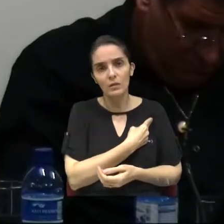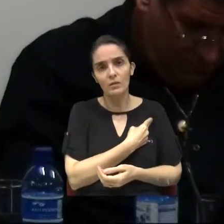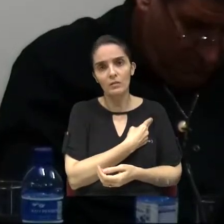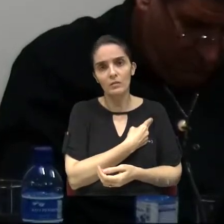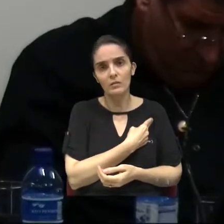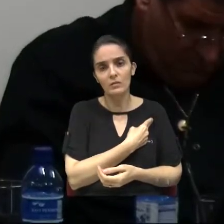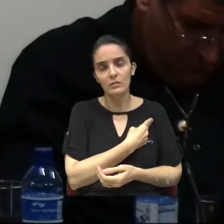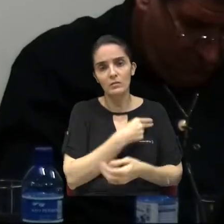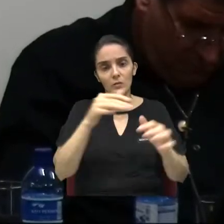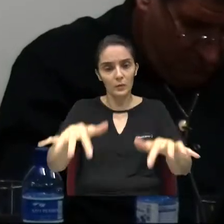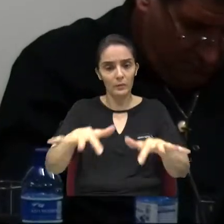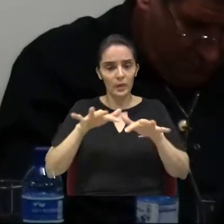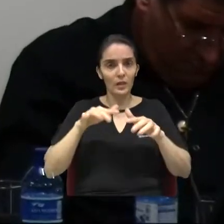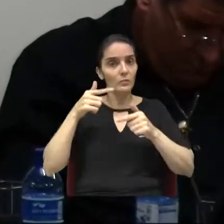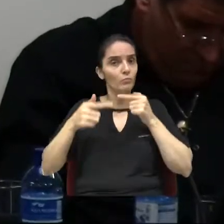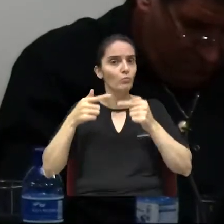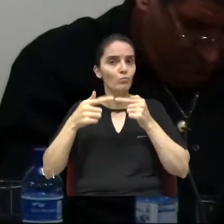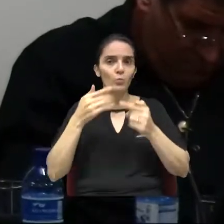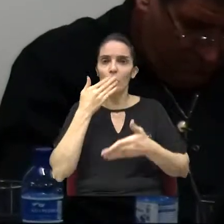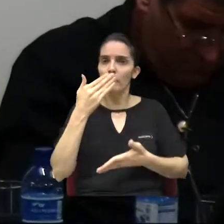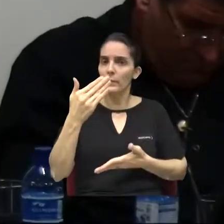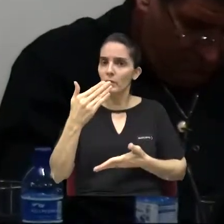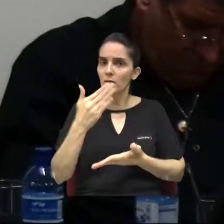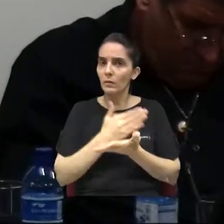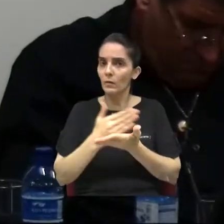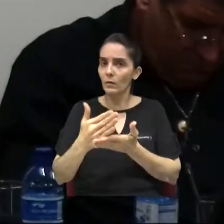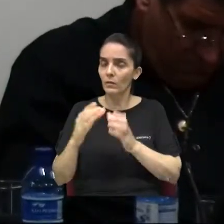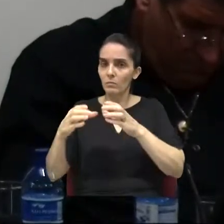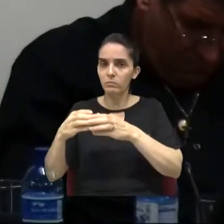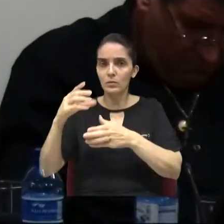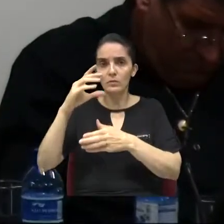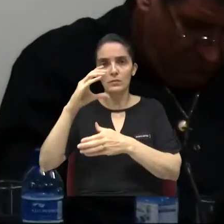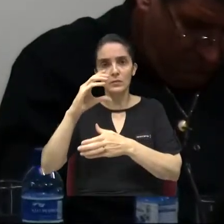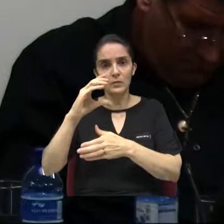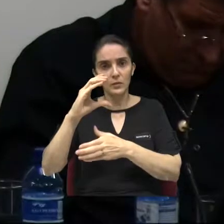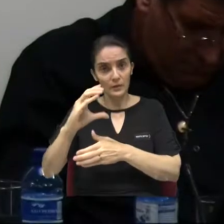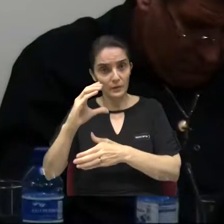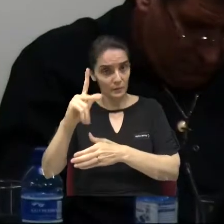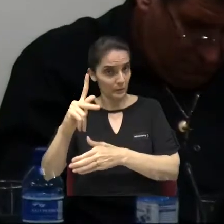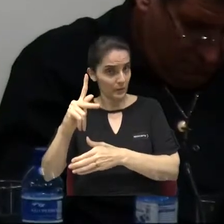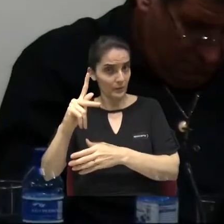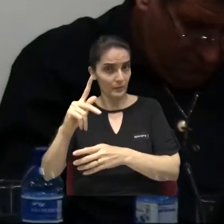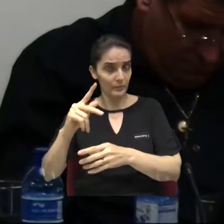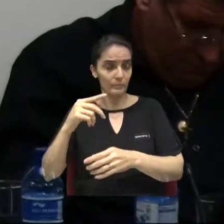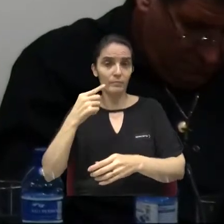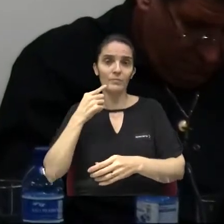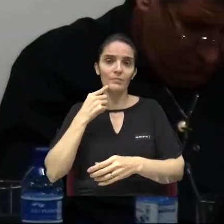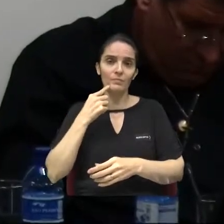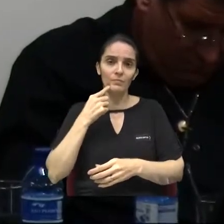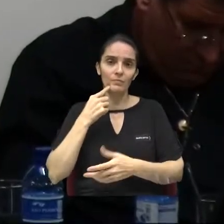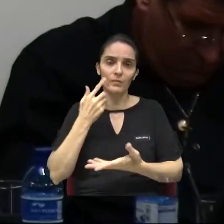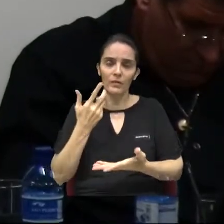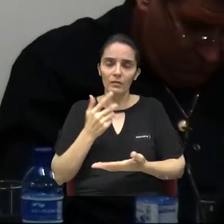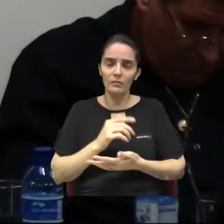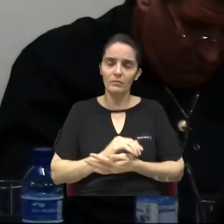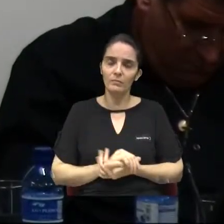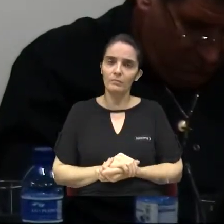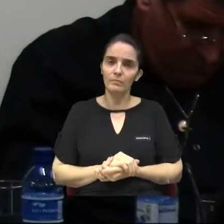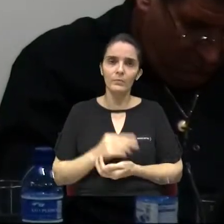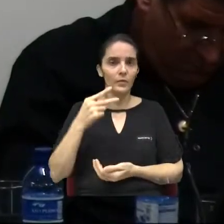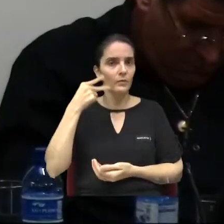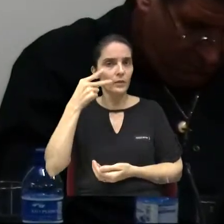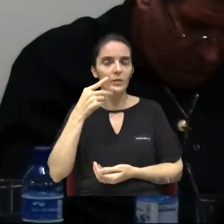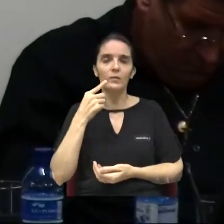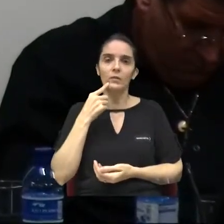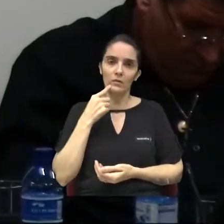aqui discutindo um pedido de abertura de comissão processante para o vereador Cleito. O vereador